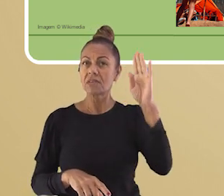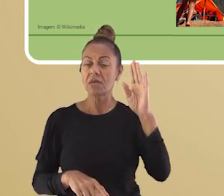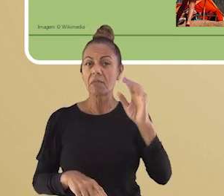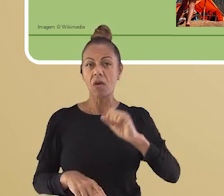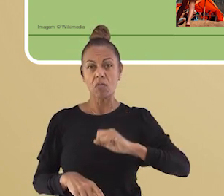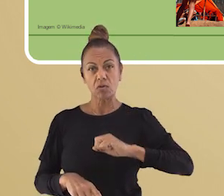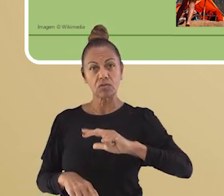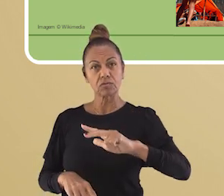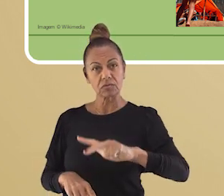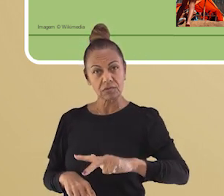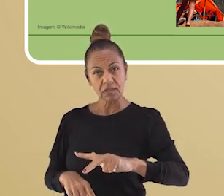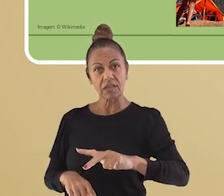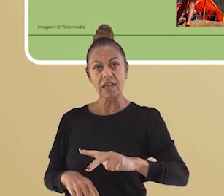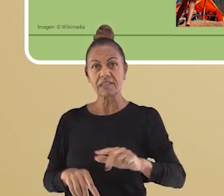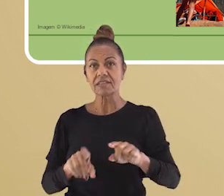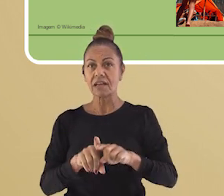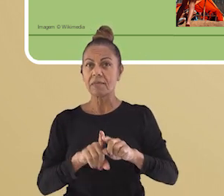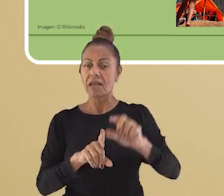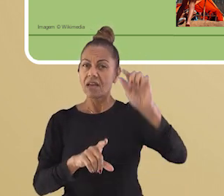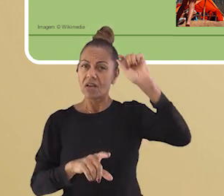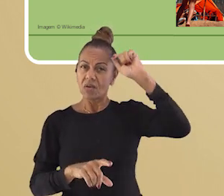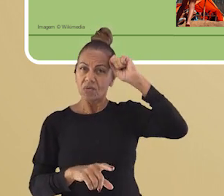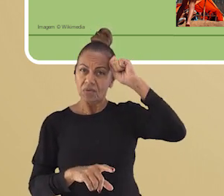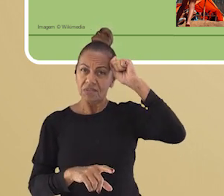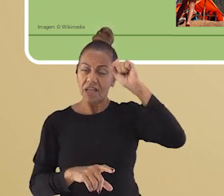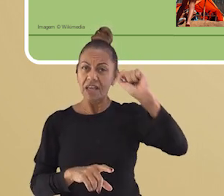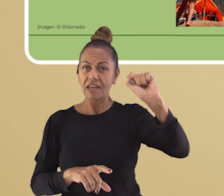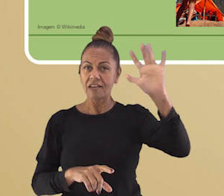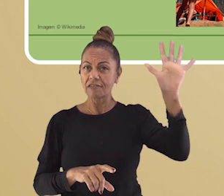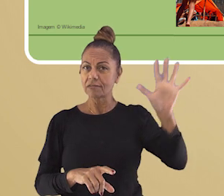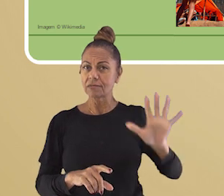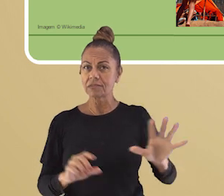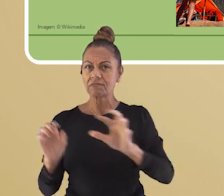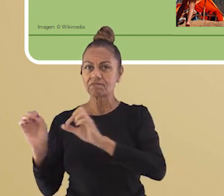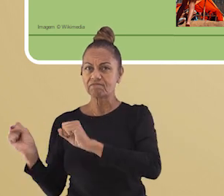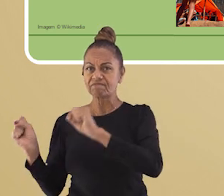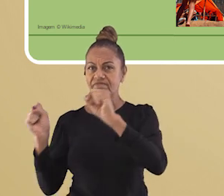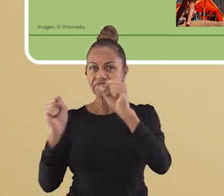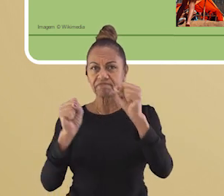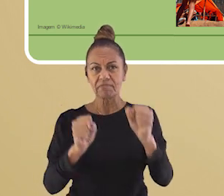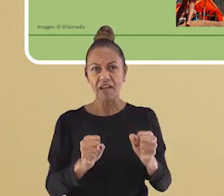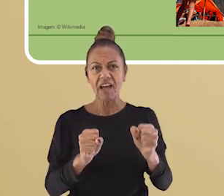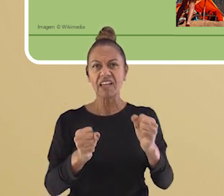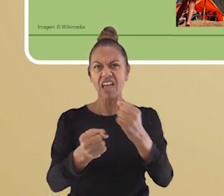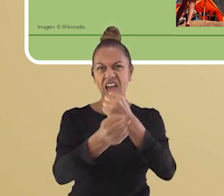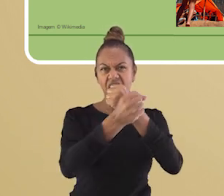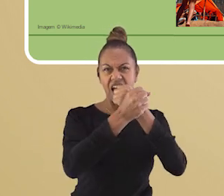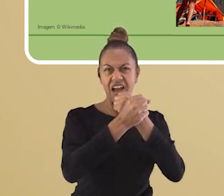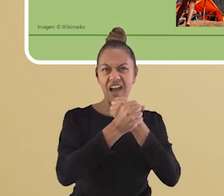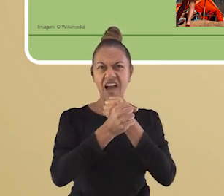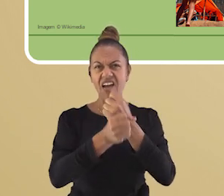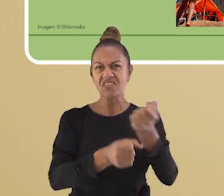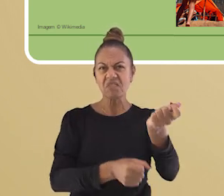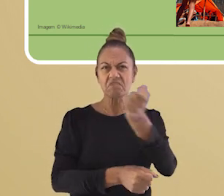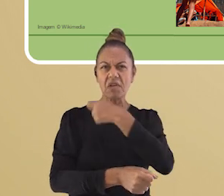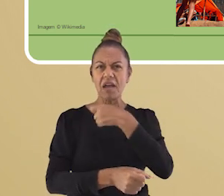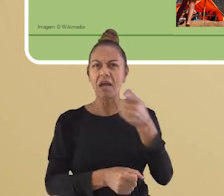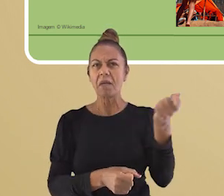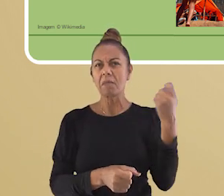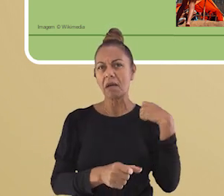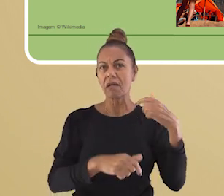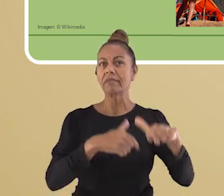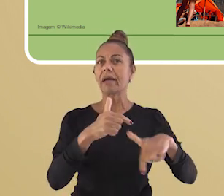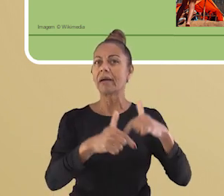foram tirados de suas terras para serem escravizados no país, vindos de países do continente africano.